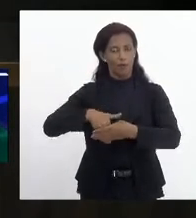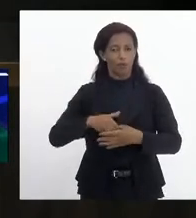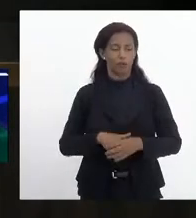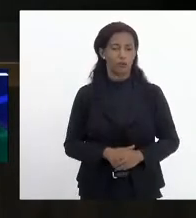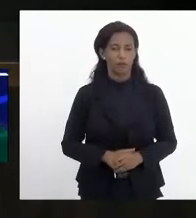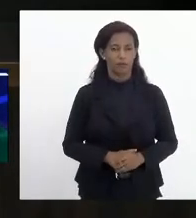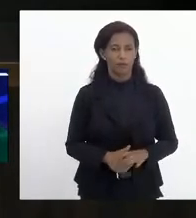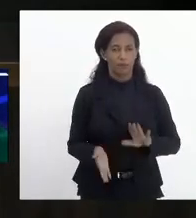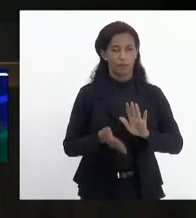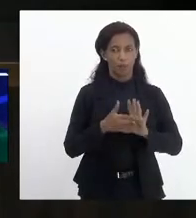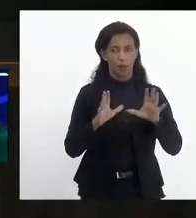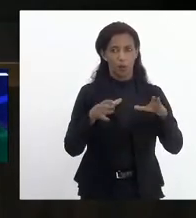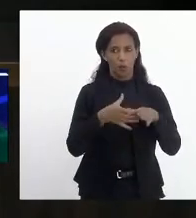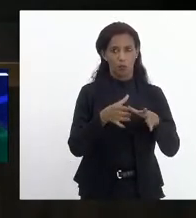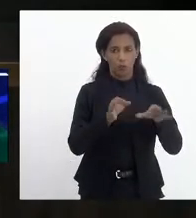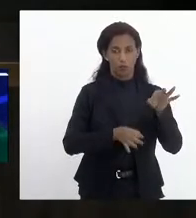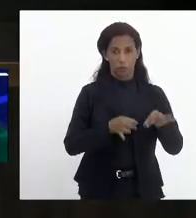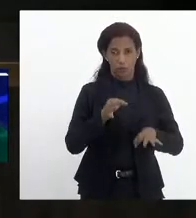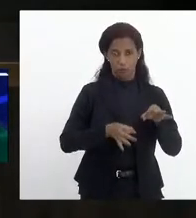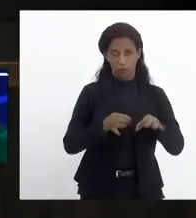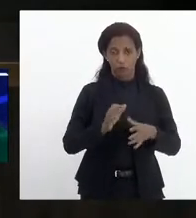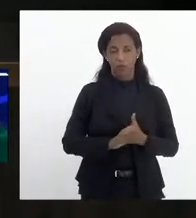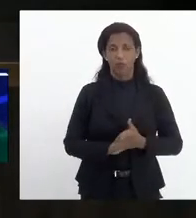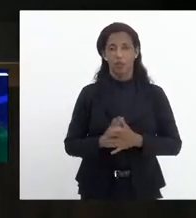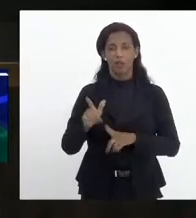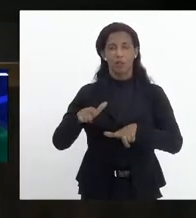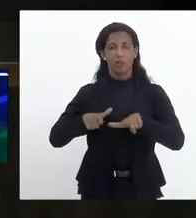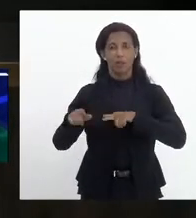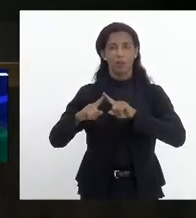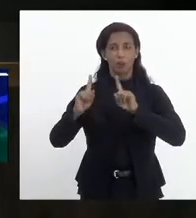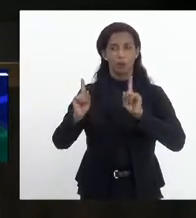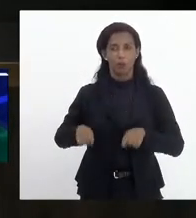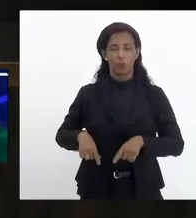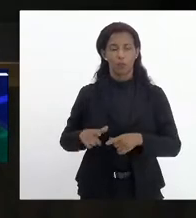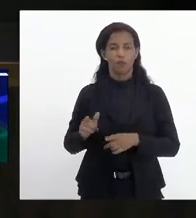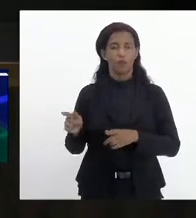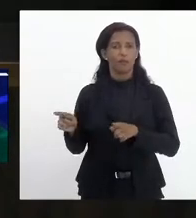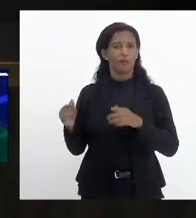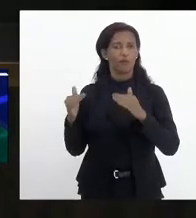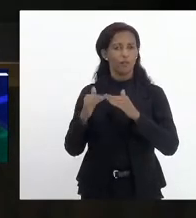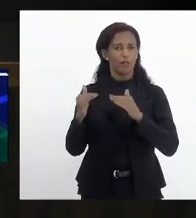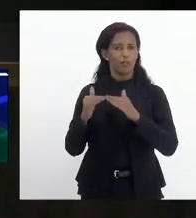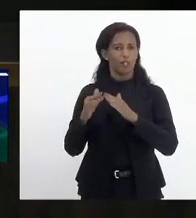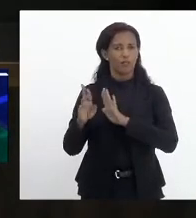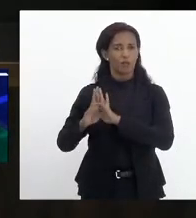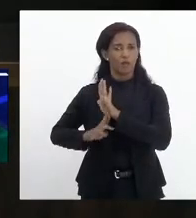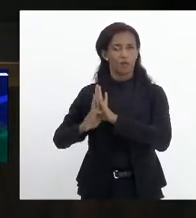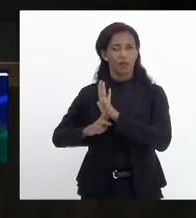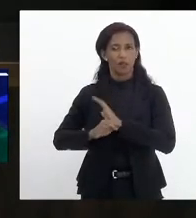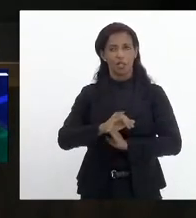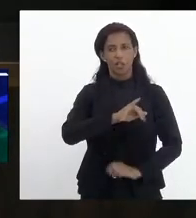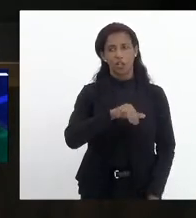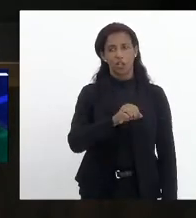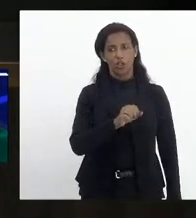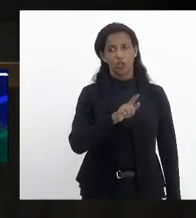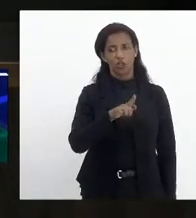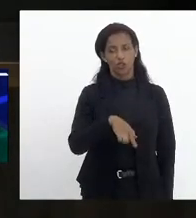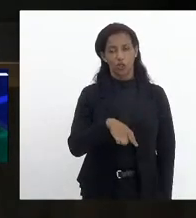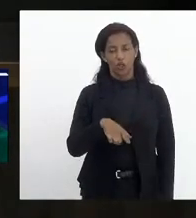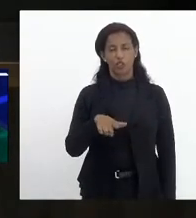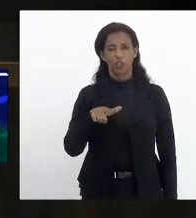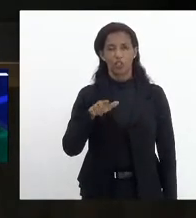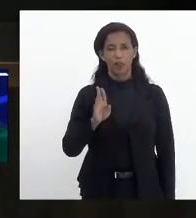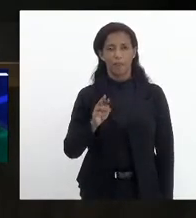Pareceres da Comissão de Constituição e Justiça pela constitucionalidade, serviços públicos, favorável. Relatores, deputado Jorge Felipe Neto e Bruno Dauari.